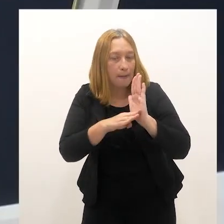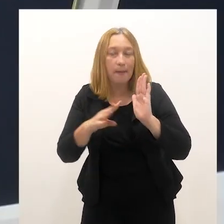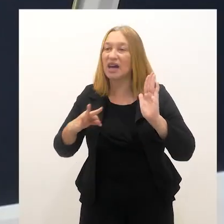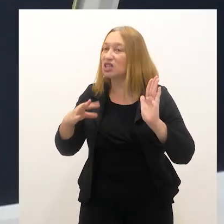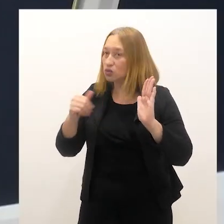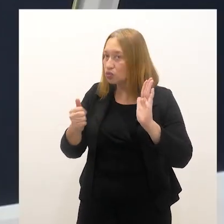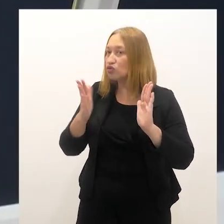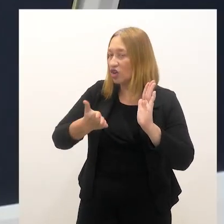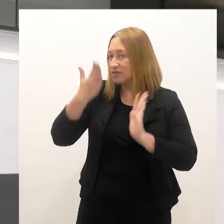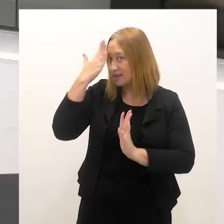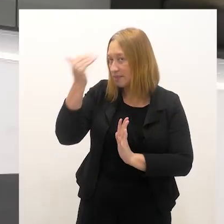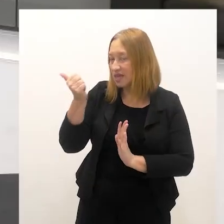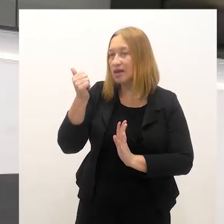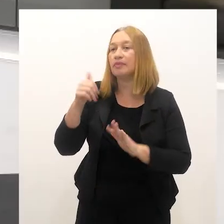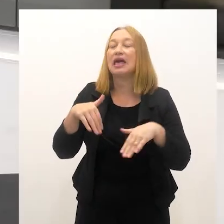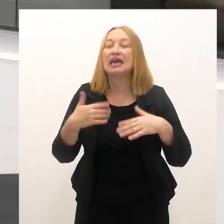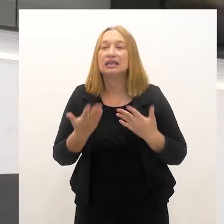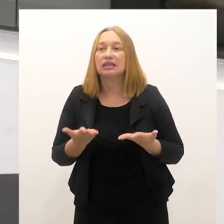os quesitos.